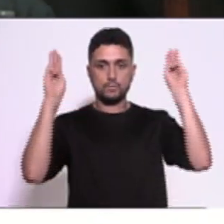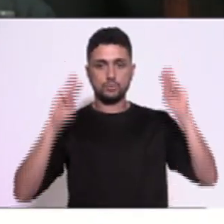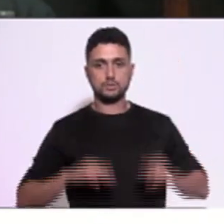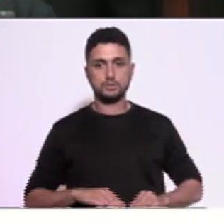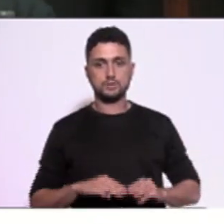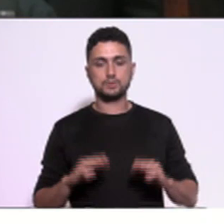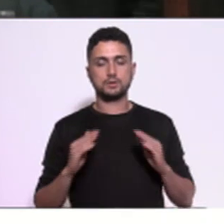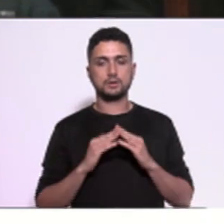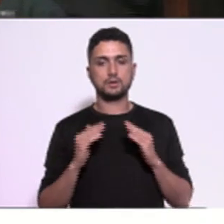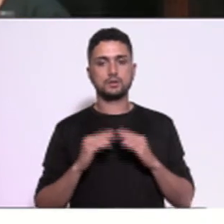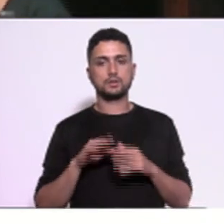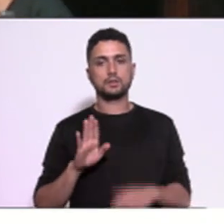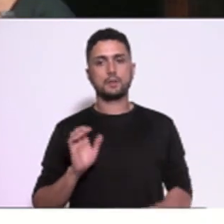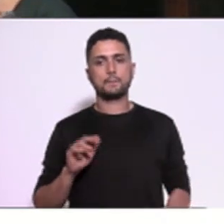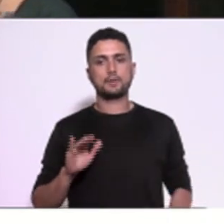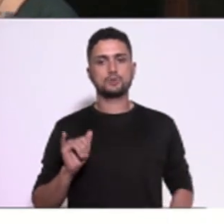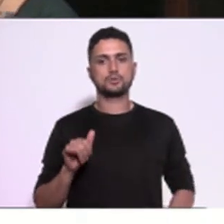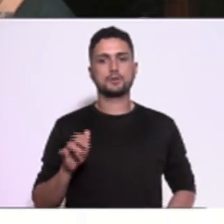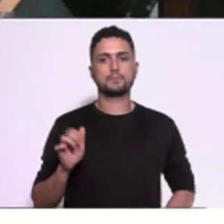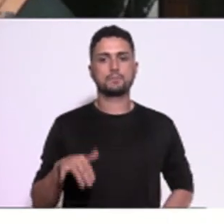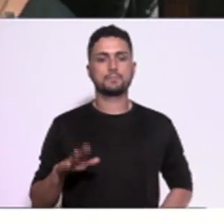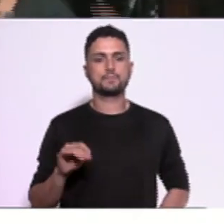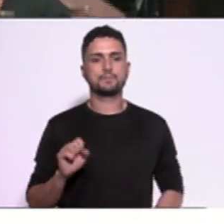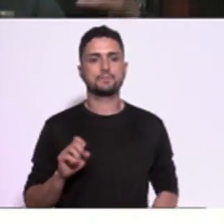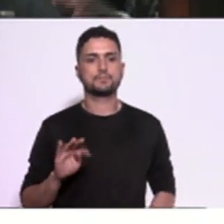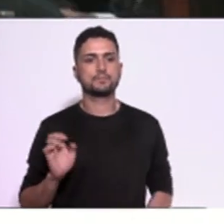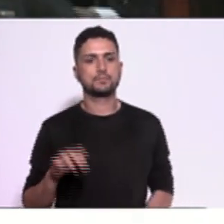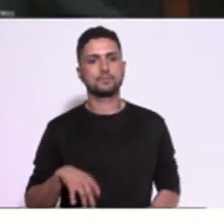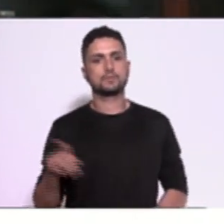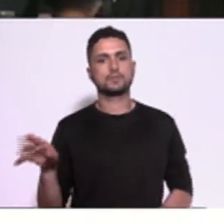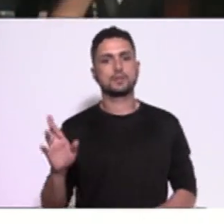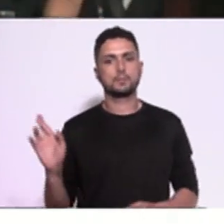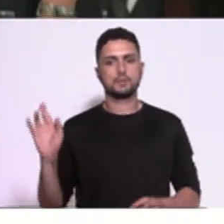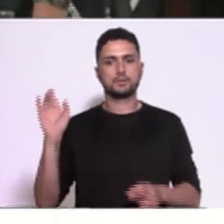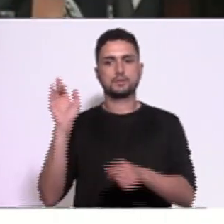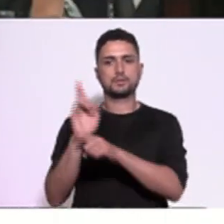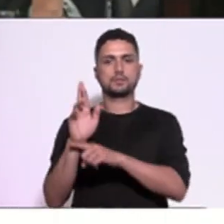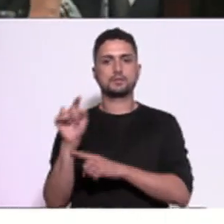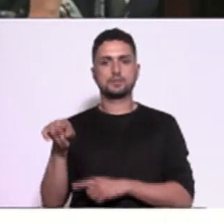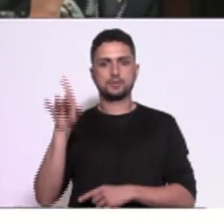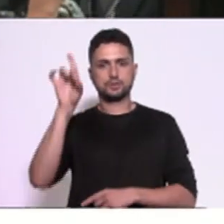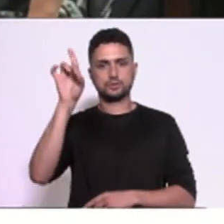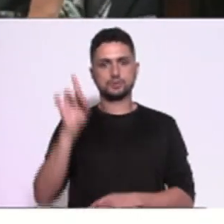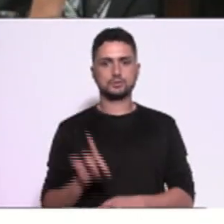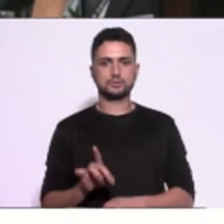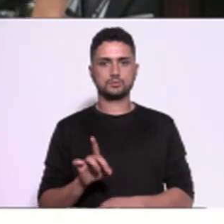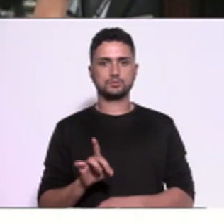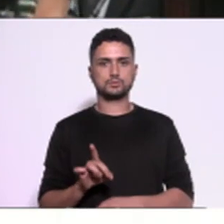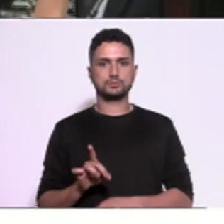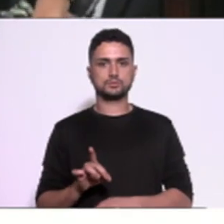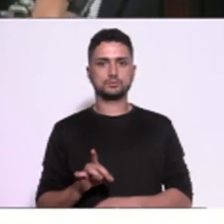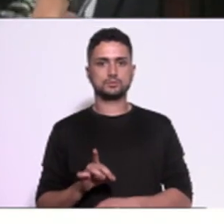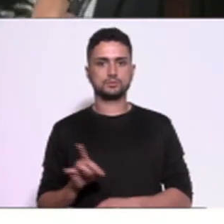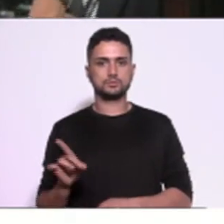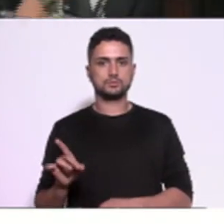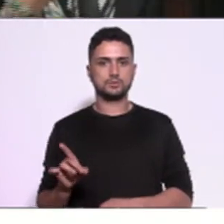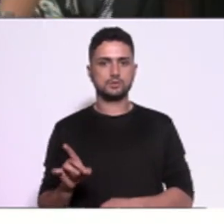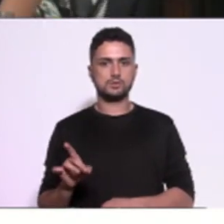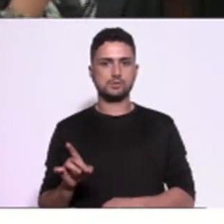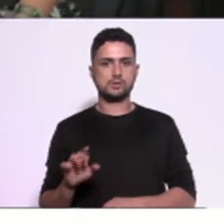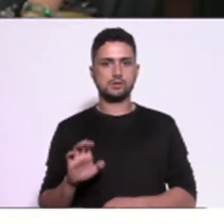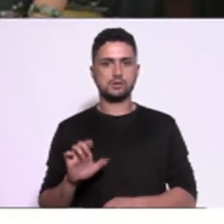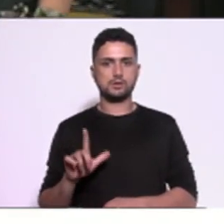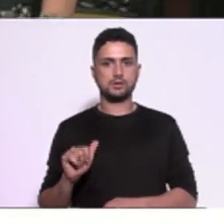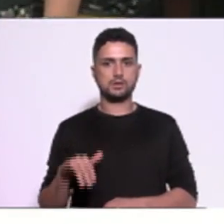Constant, representado aqui por sua diretora, a senhora Elaine